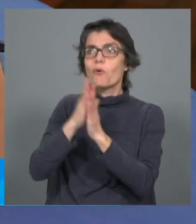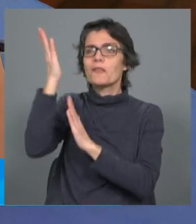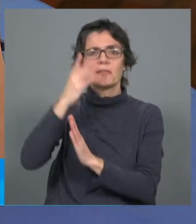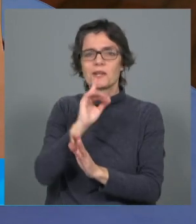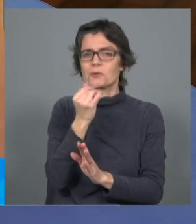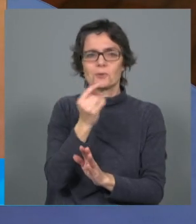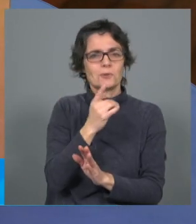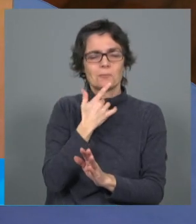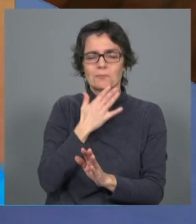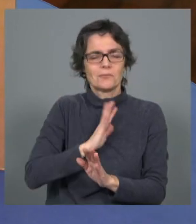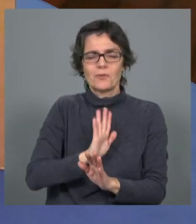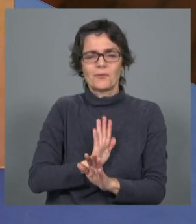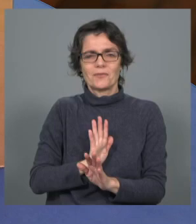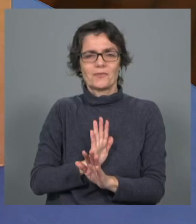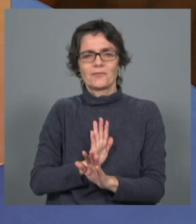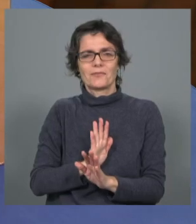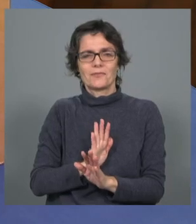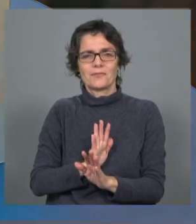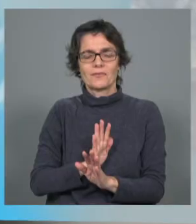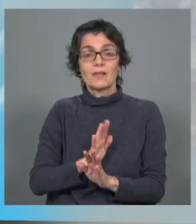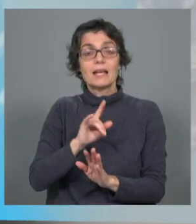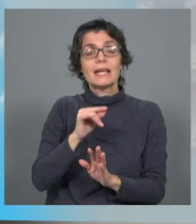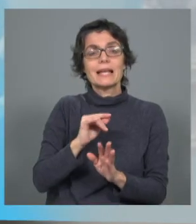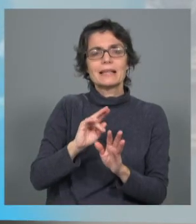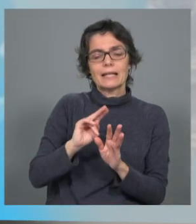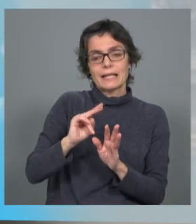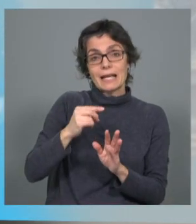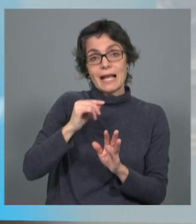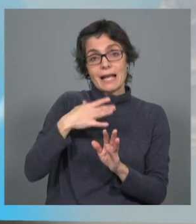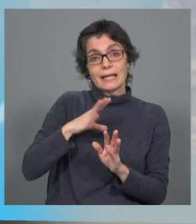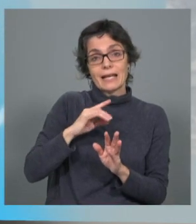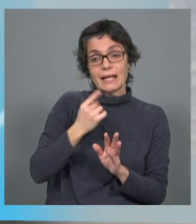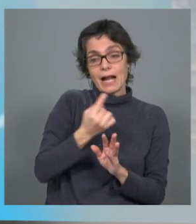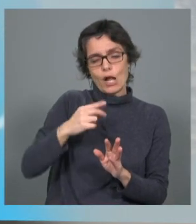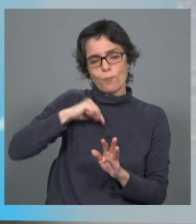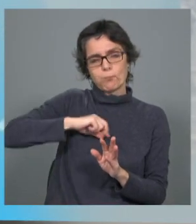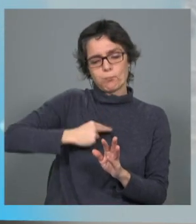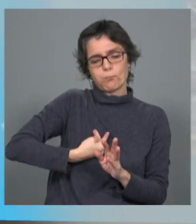Juntando os dois textos, eu percebo que é isso que aqui a primeira leitura já está a dizer.